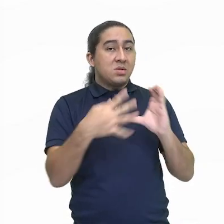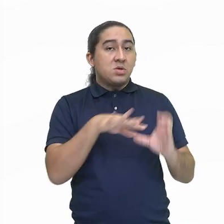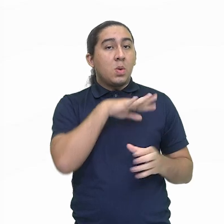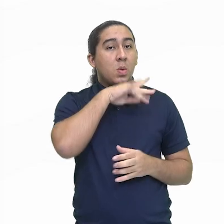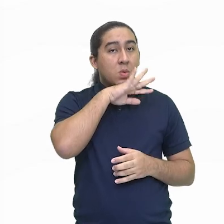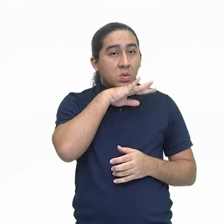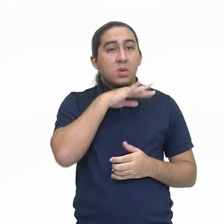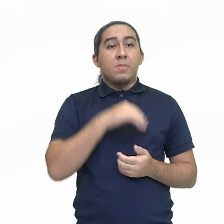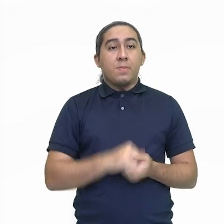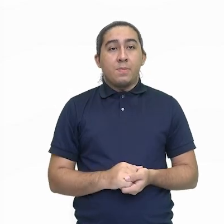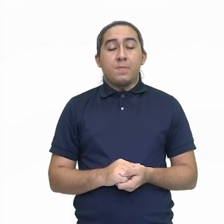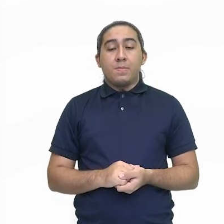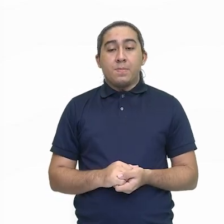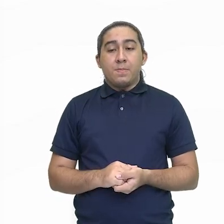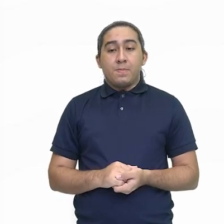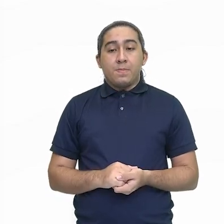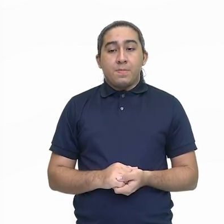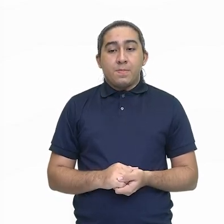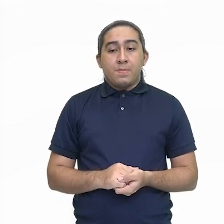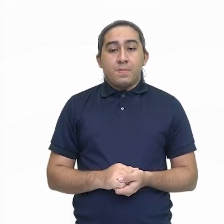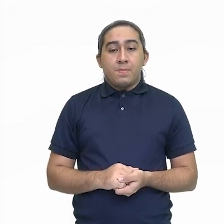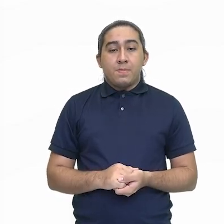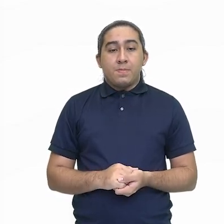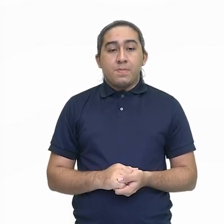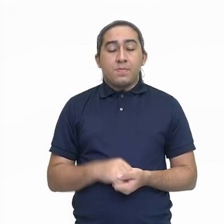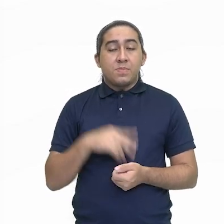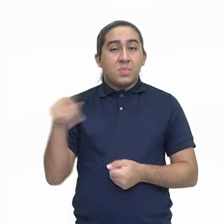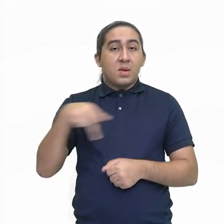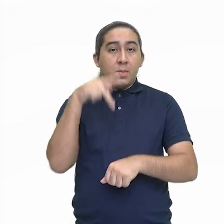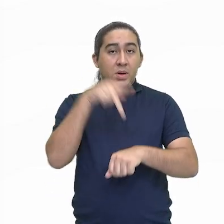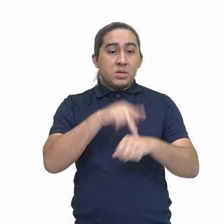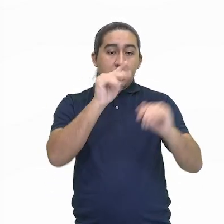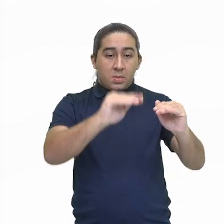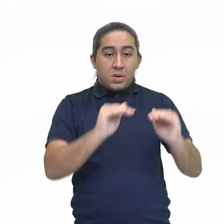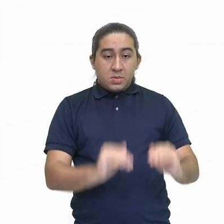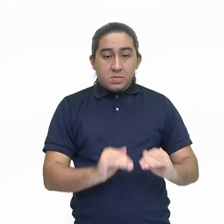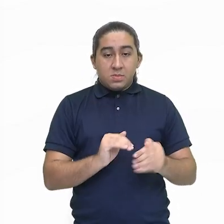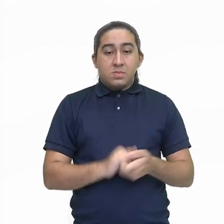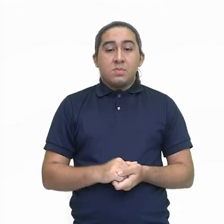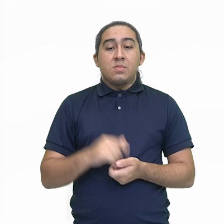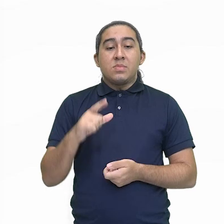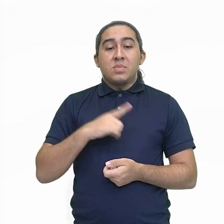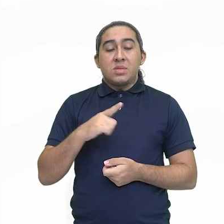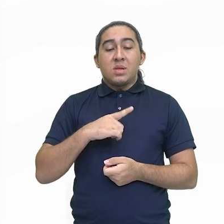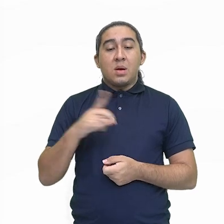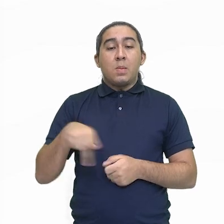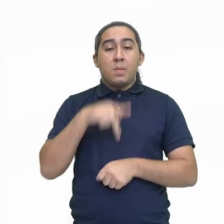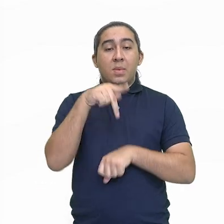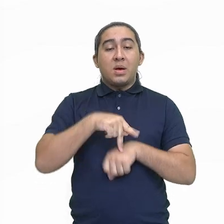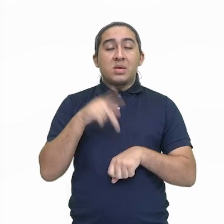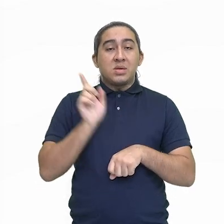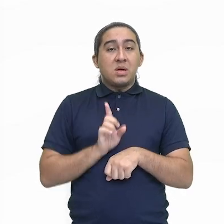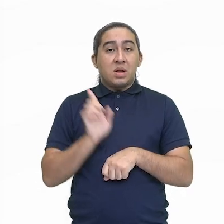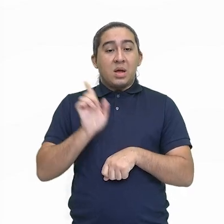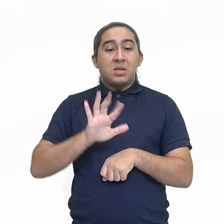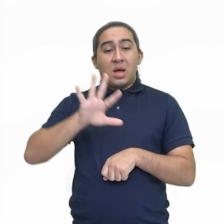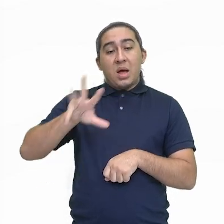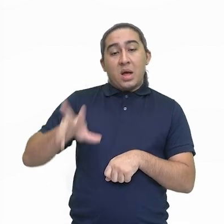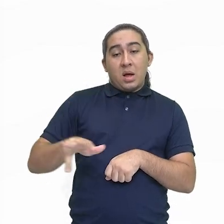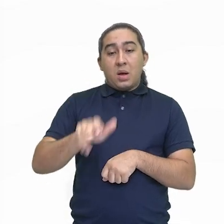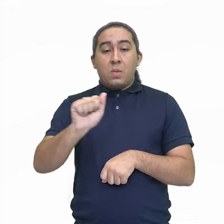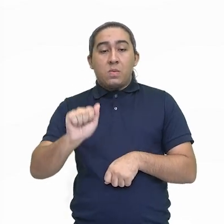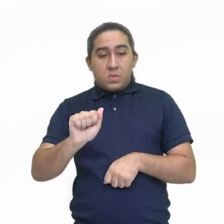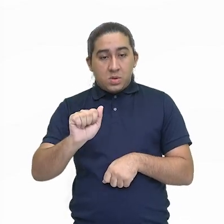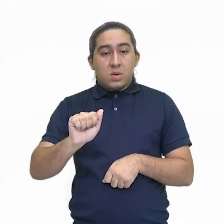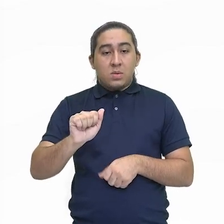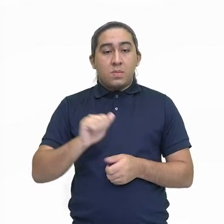né? Nos países subdesenvolvidos. E aí nós temos os países do continente africano ou países